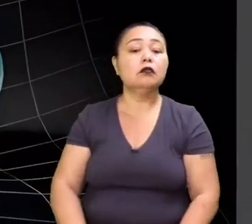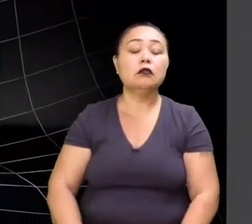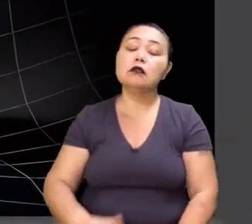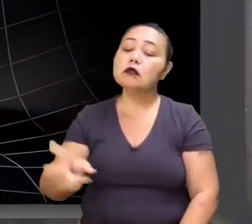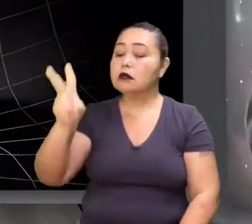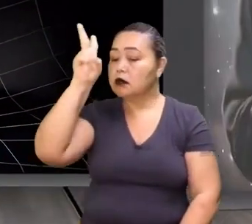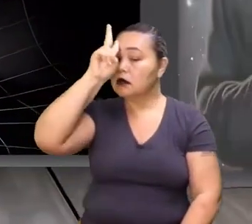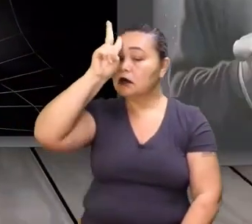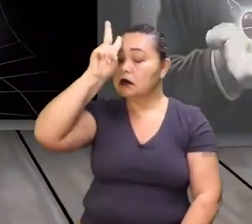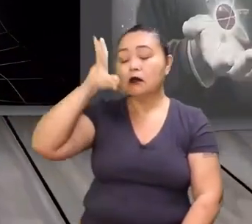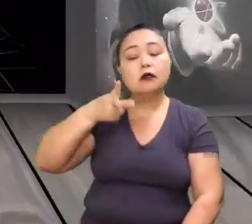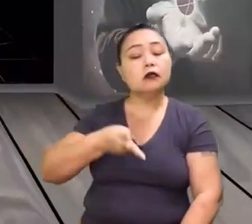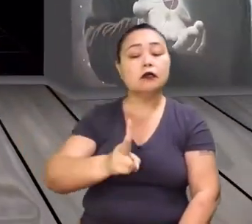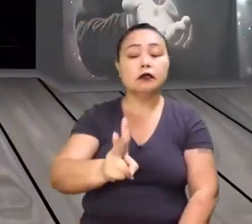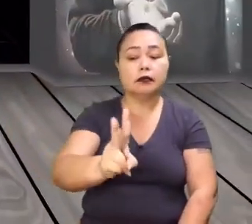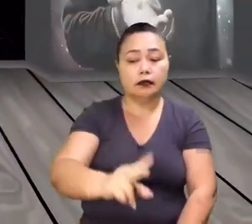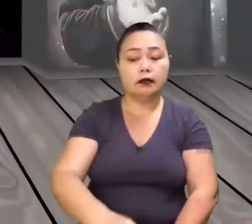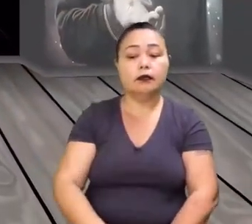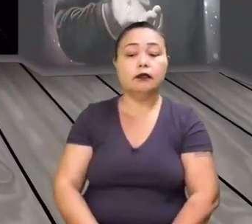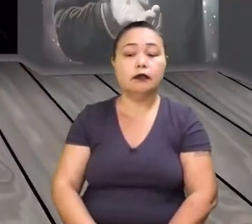Lembrando que a aula